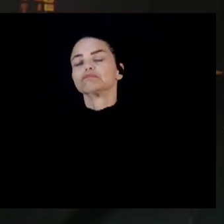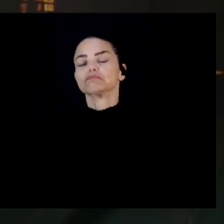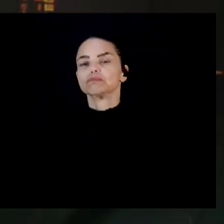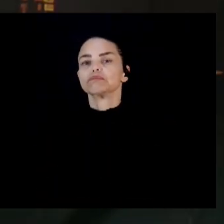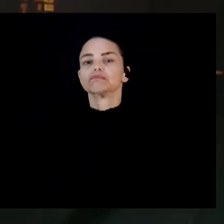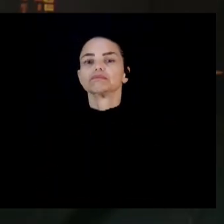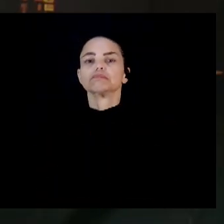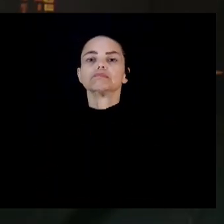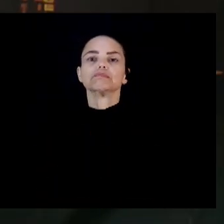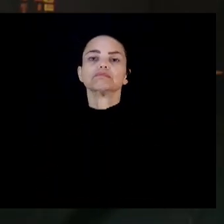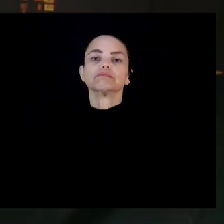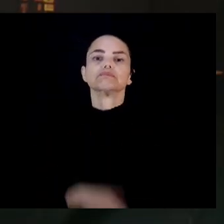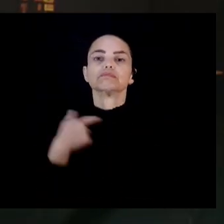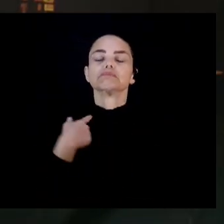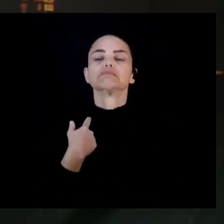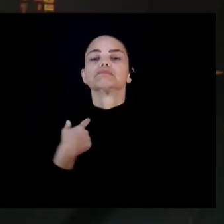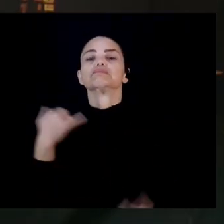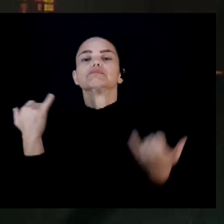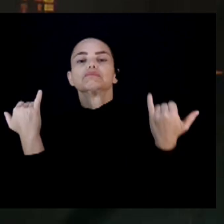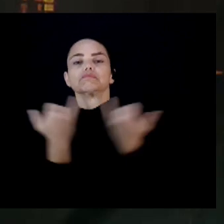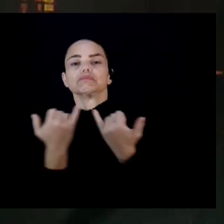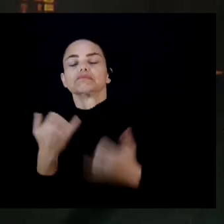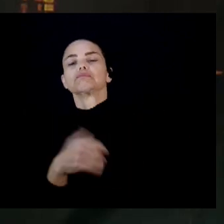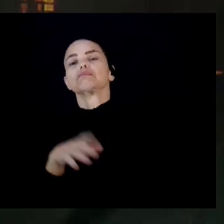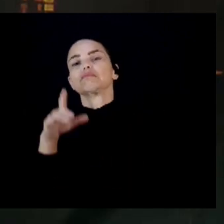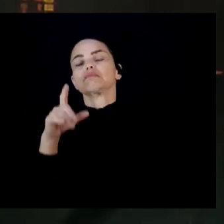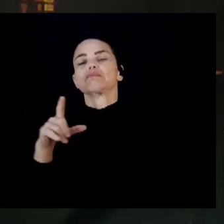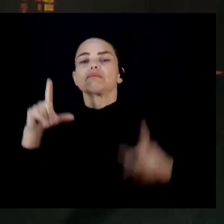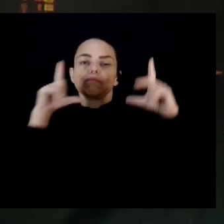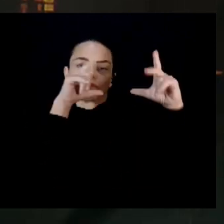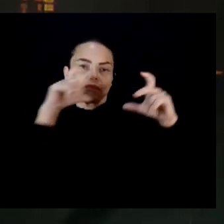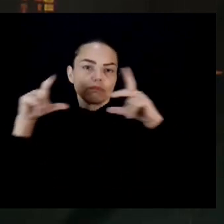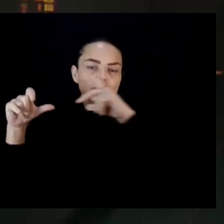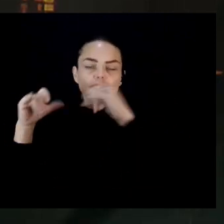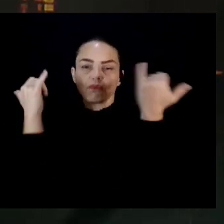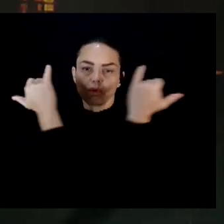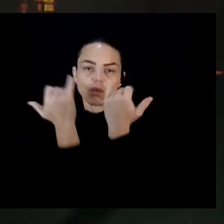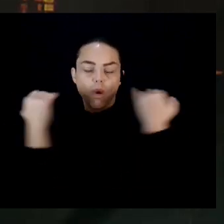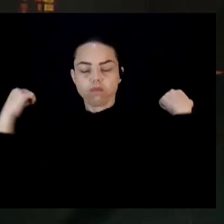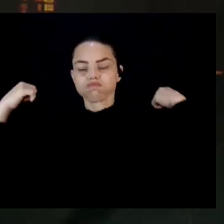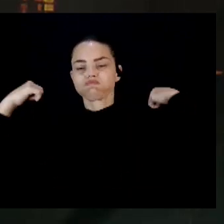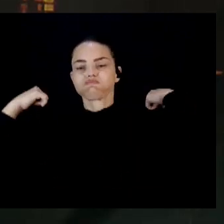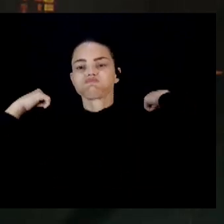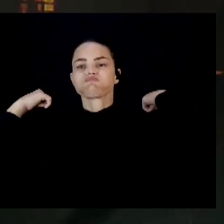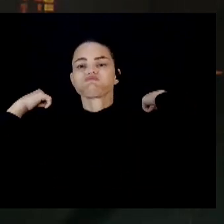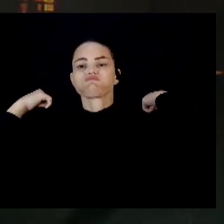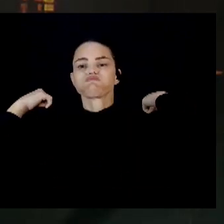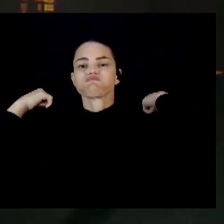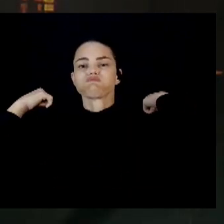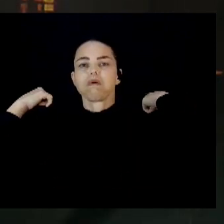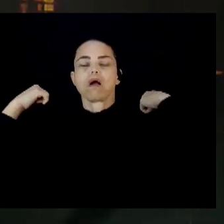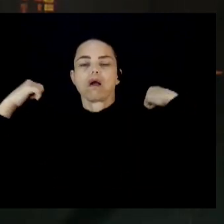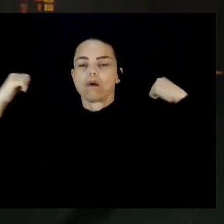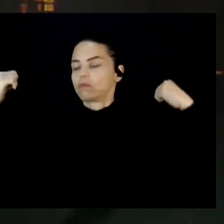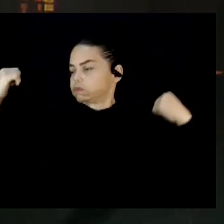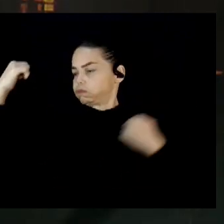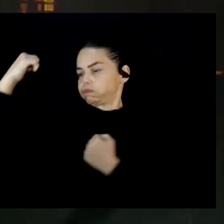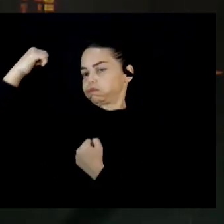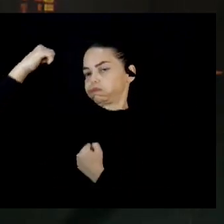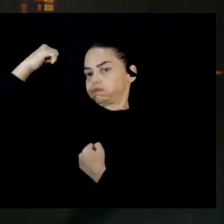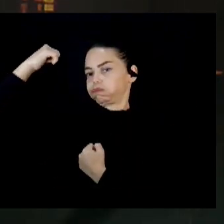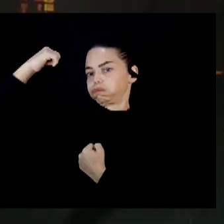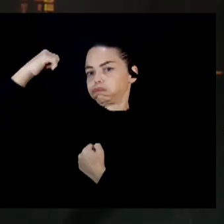chamada Fitspiration, ou imagens de indivíduos magros e musculosos que exibem seus físicos enquanto pousam ou